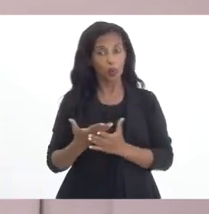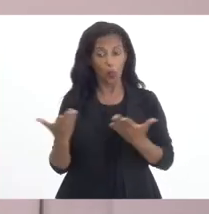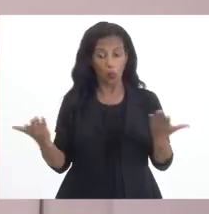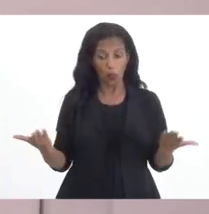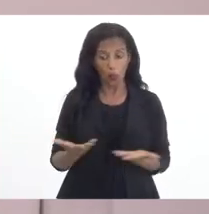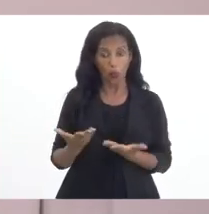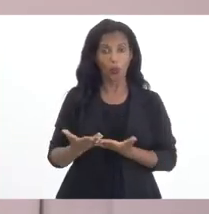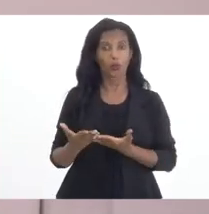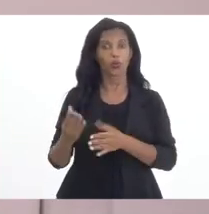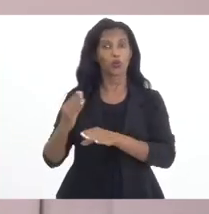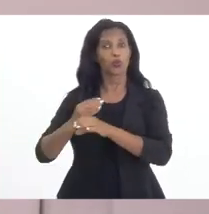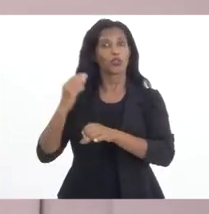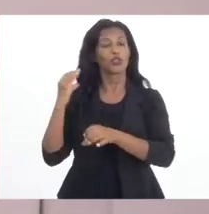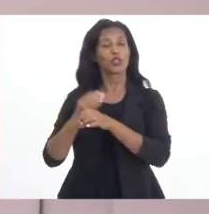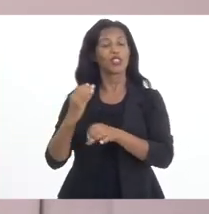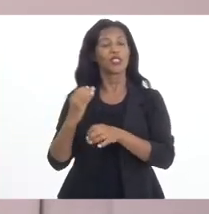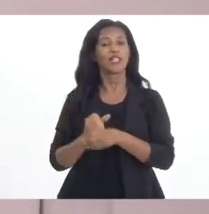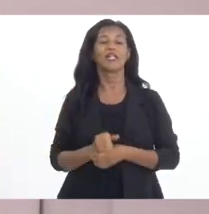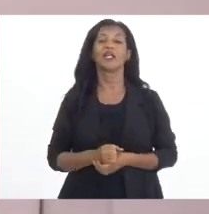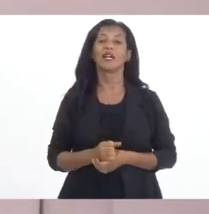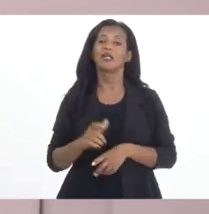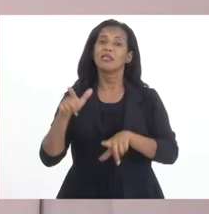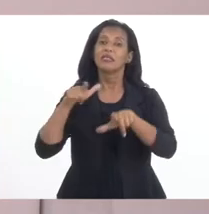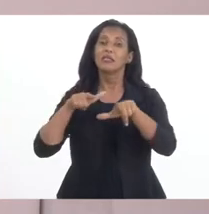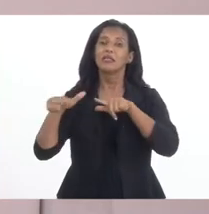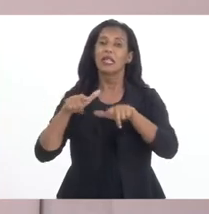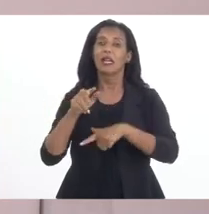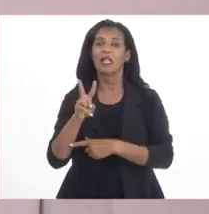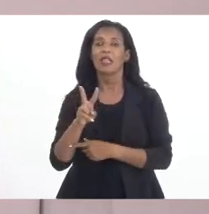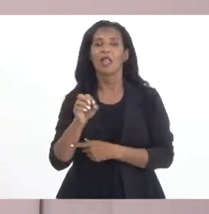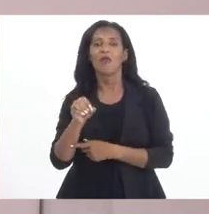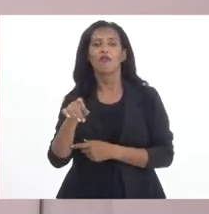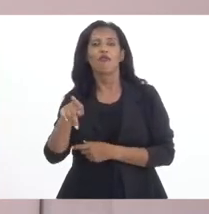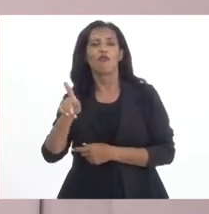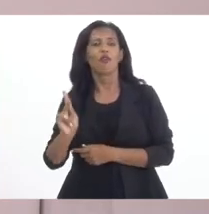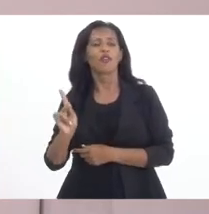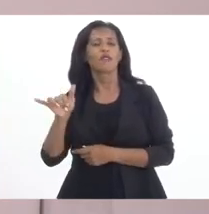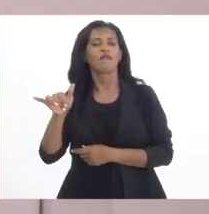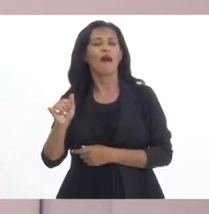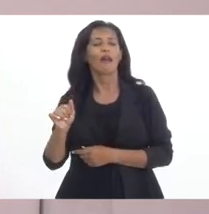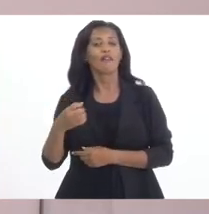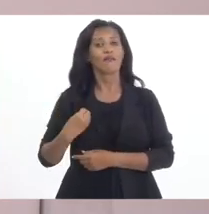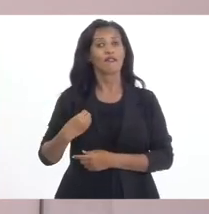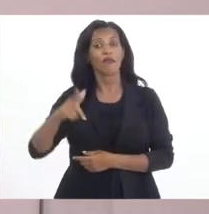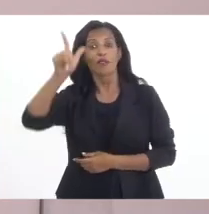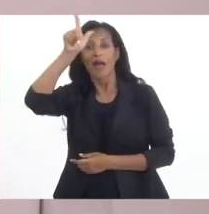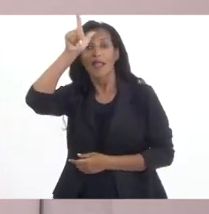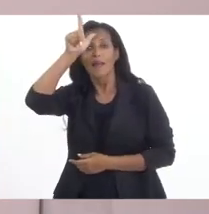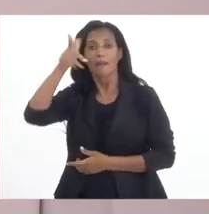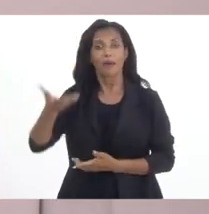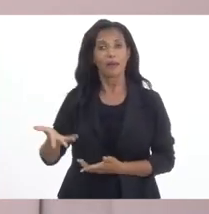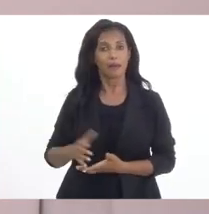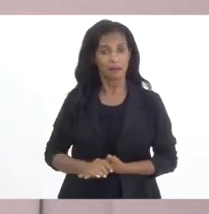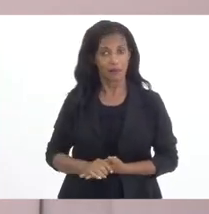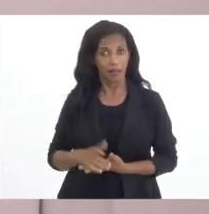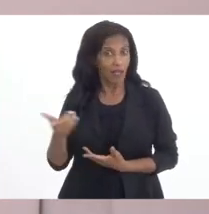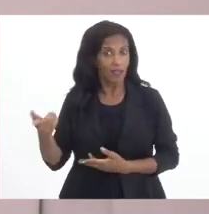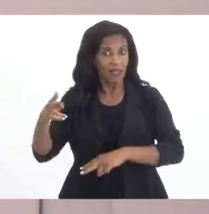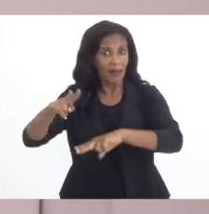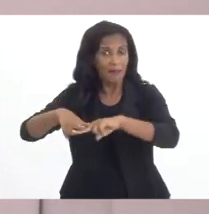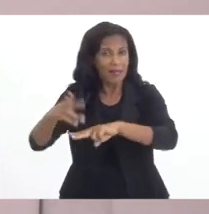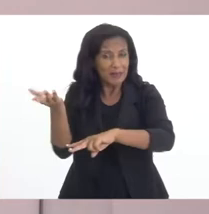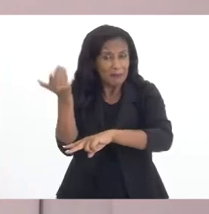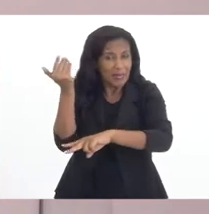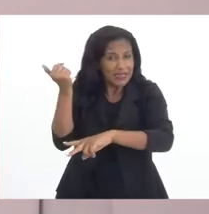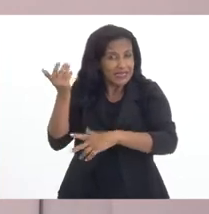Hoje eu sou engenheiro de produção, trabalho na Volkswagen e moro na Alemanha. E saio da cadeia. Você vê como é